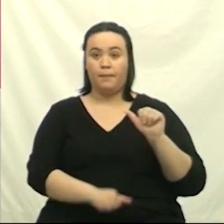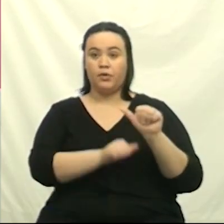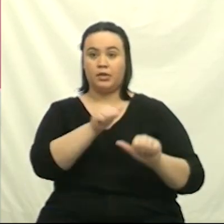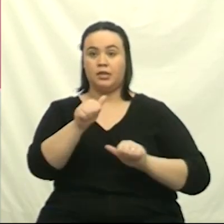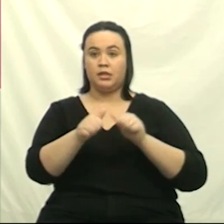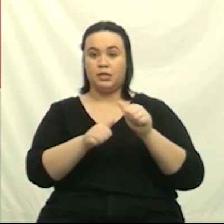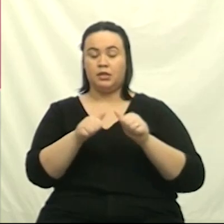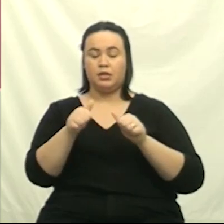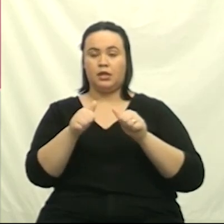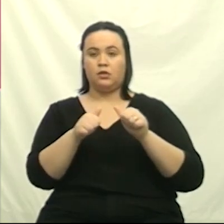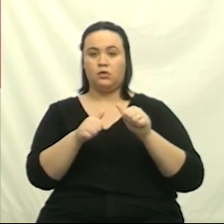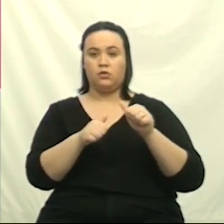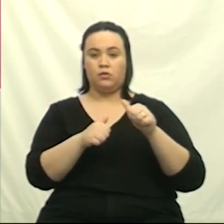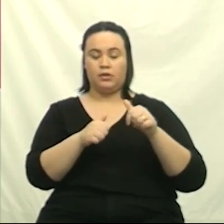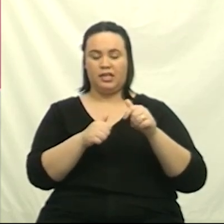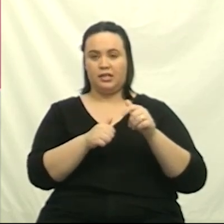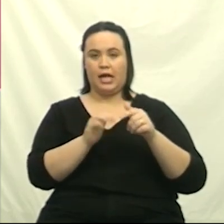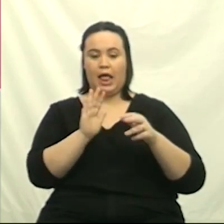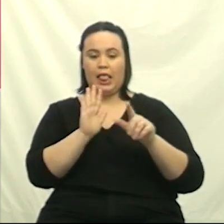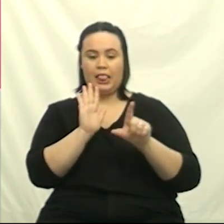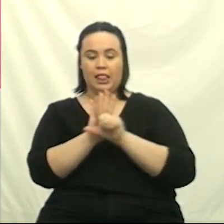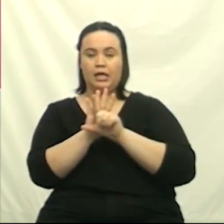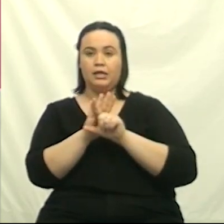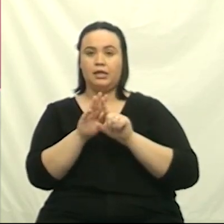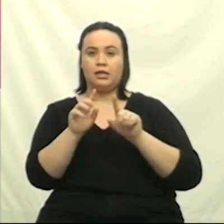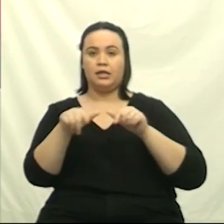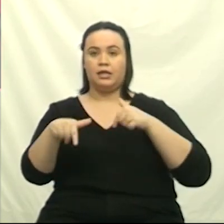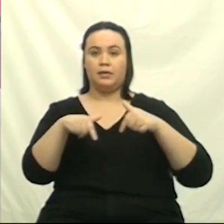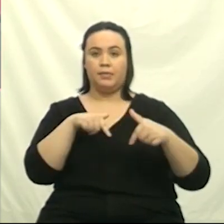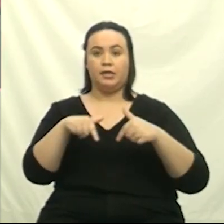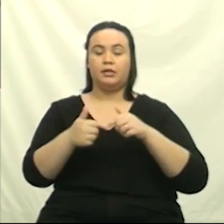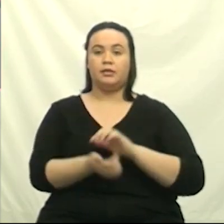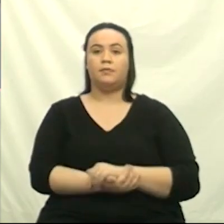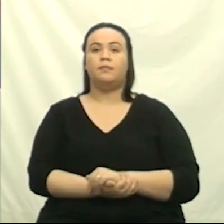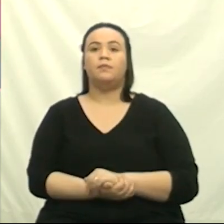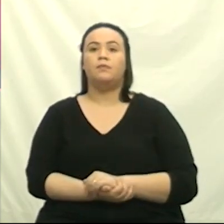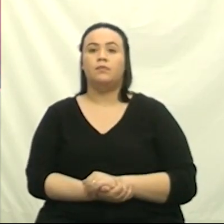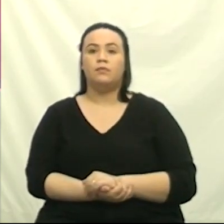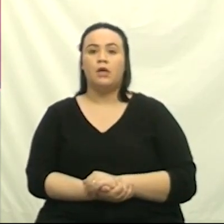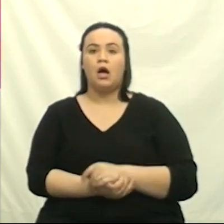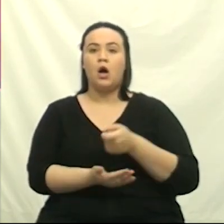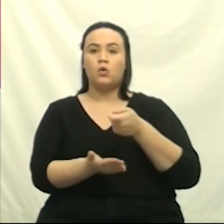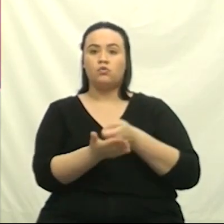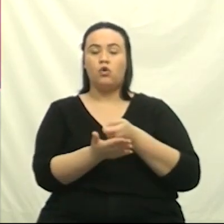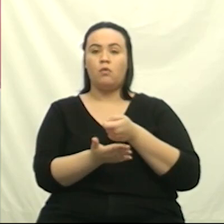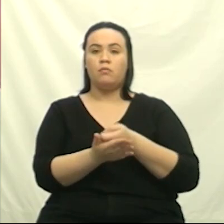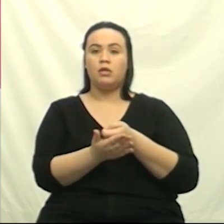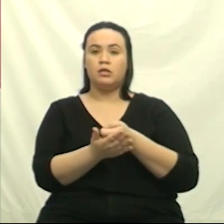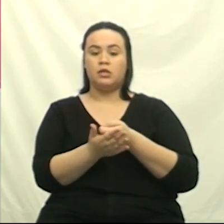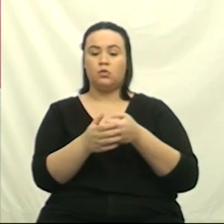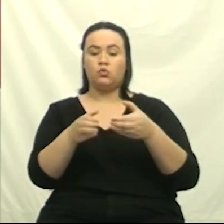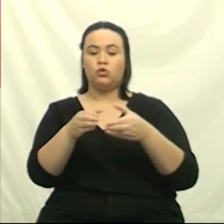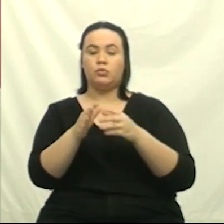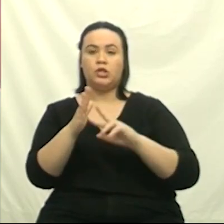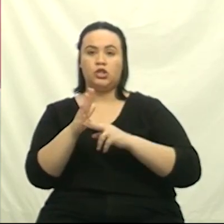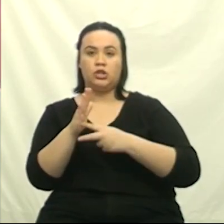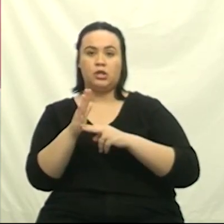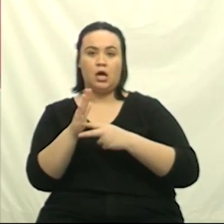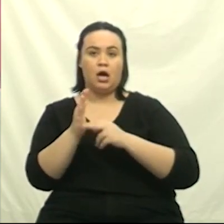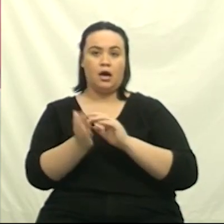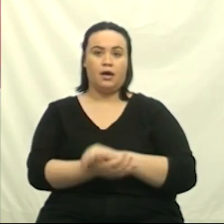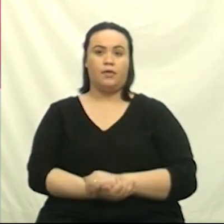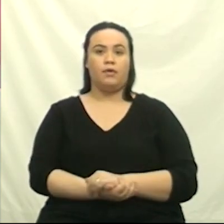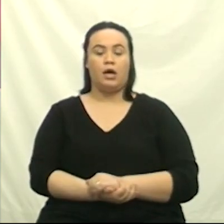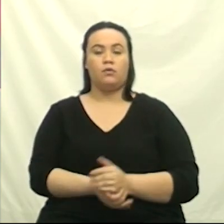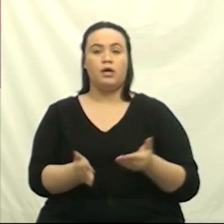que deixa de ser obrigatório a cobrança do imposto sindical passa a ser